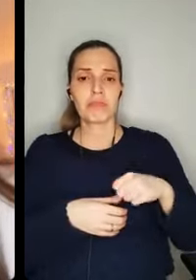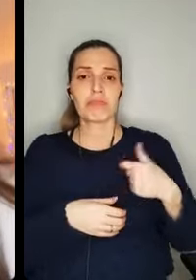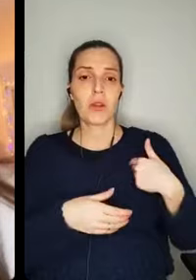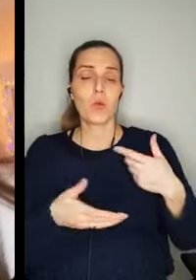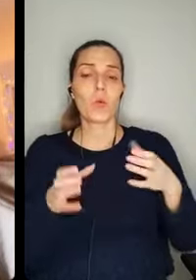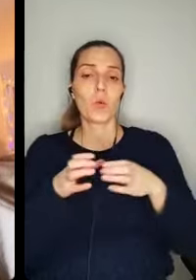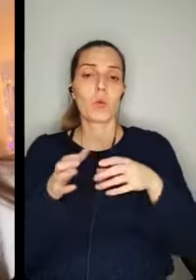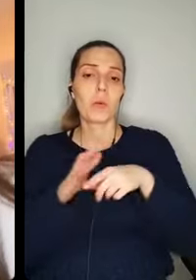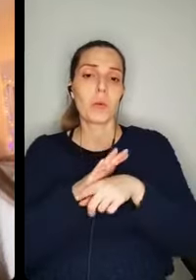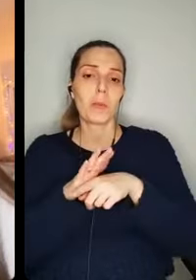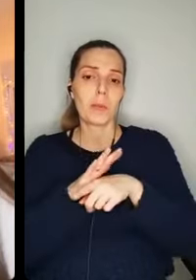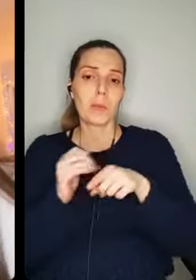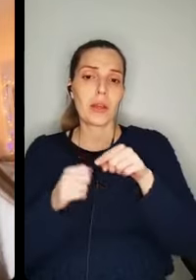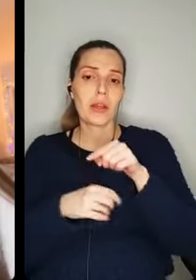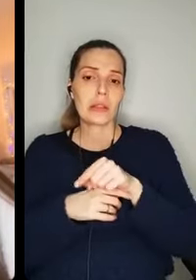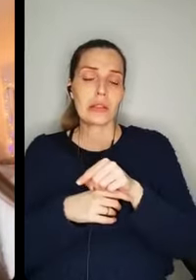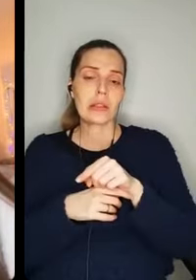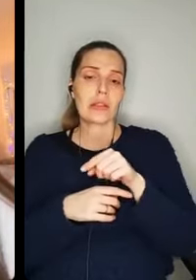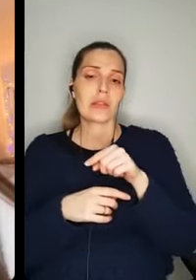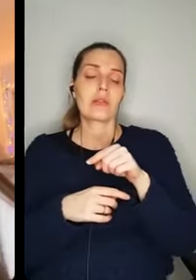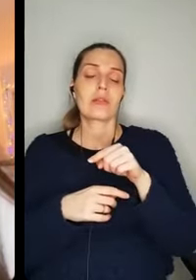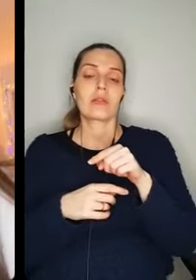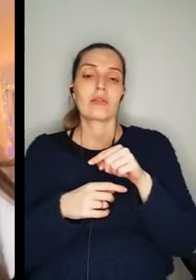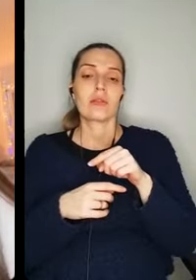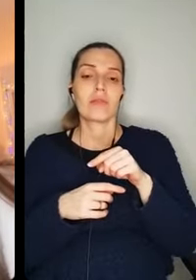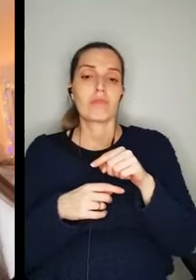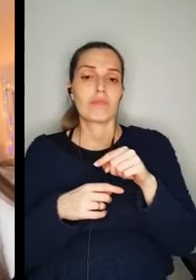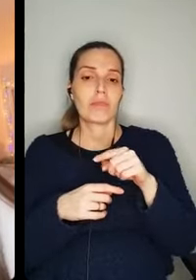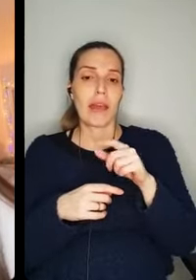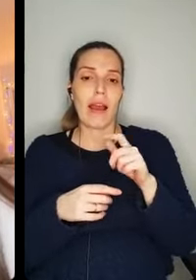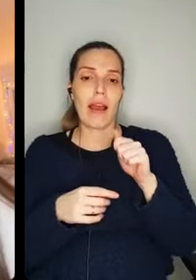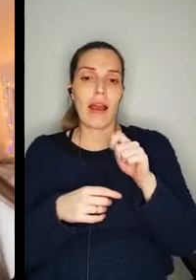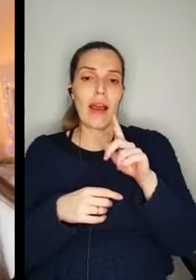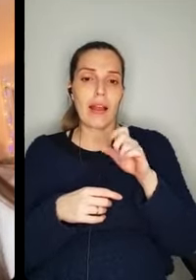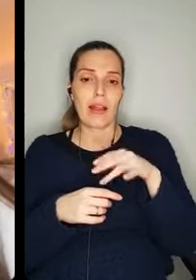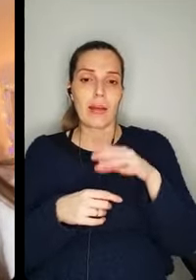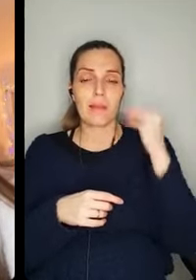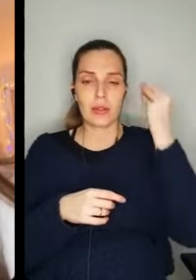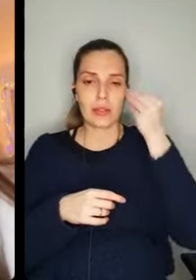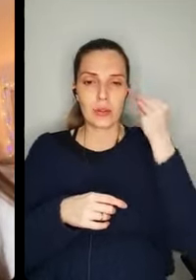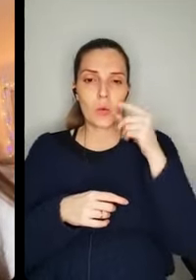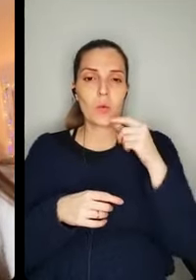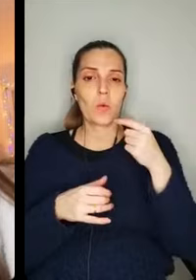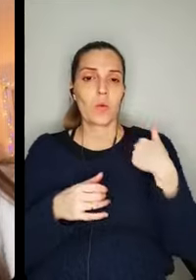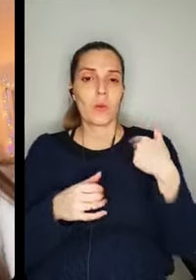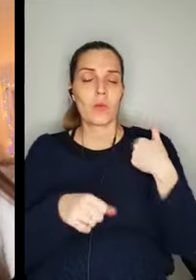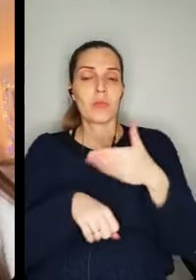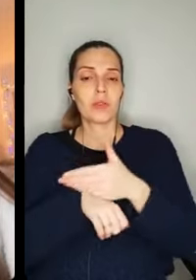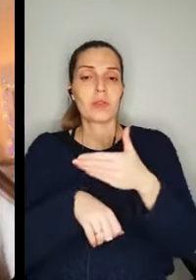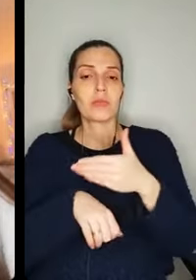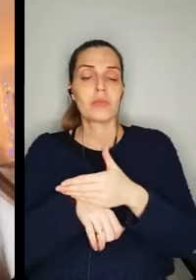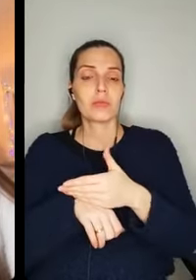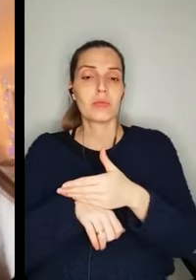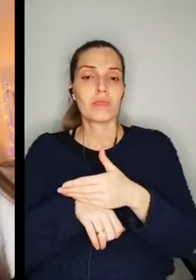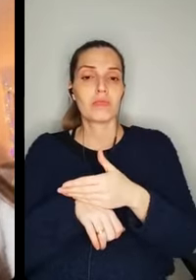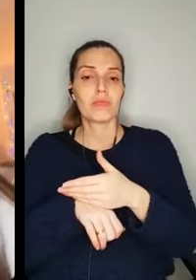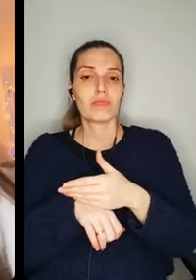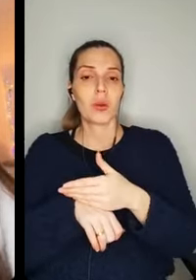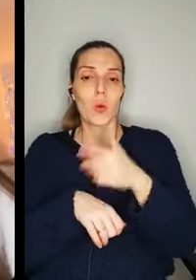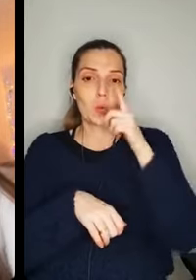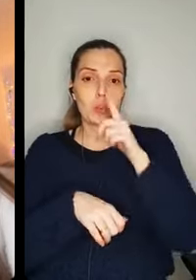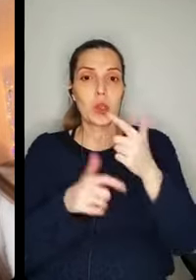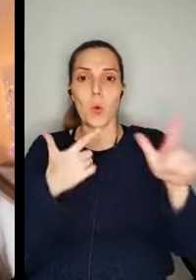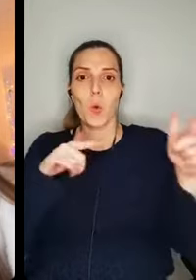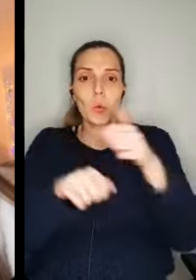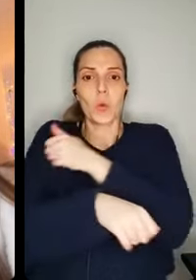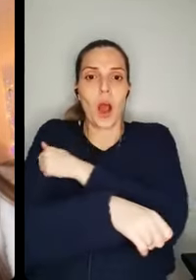pesquisa na área da educação, que é além da psico, então eu entrei em contato com alunos de vários cursos. eu acho que fazendo essas atividades